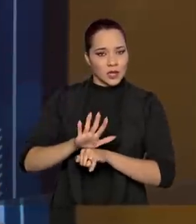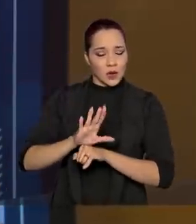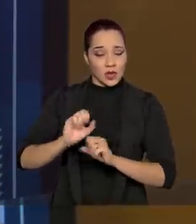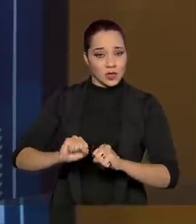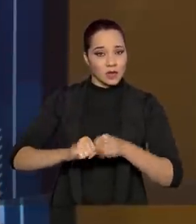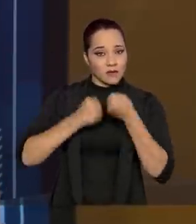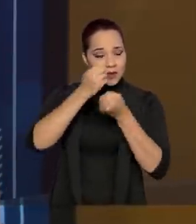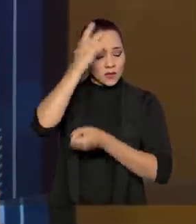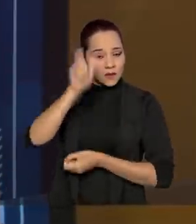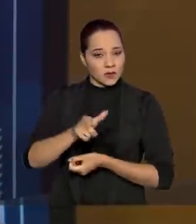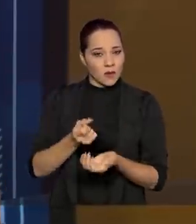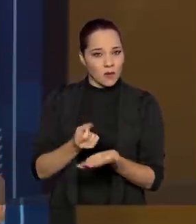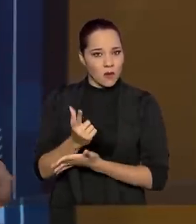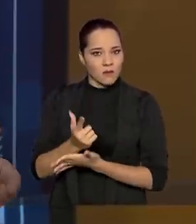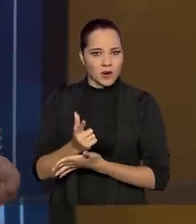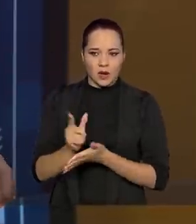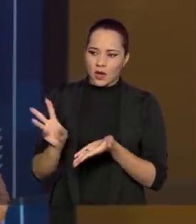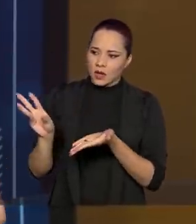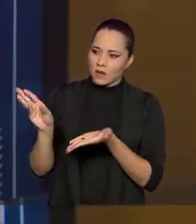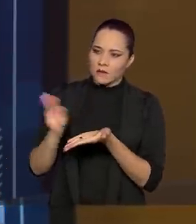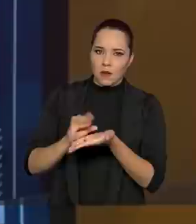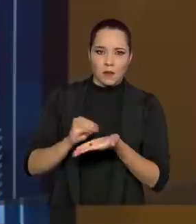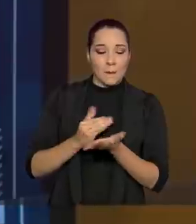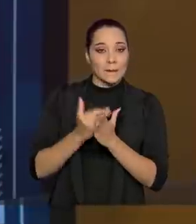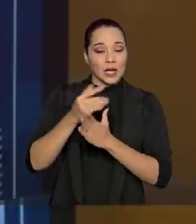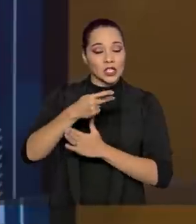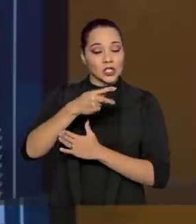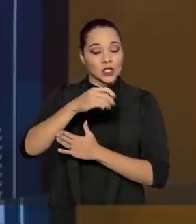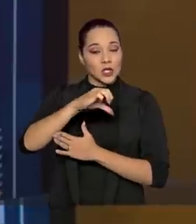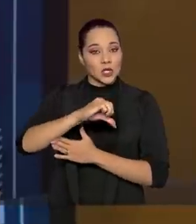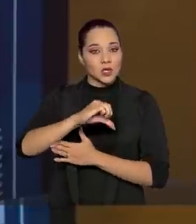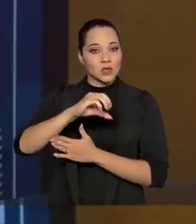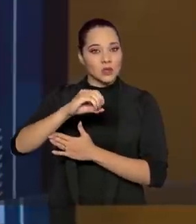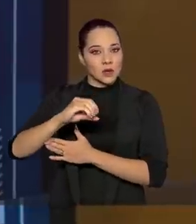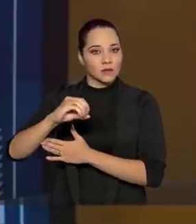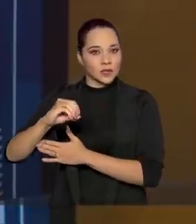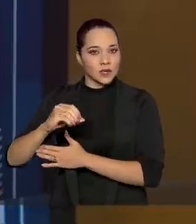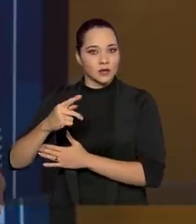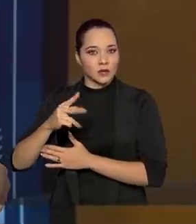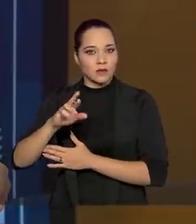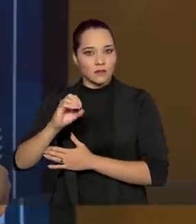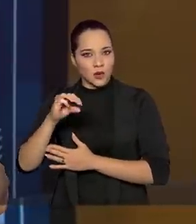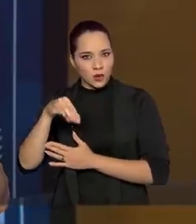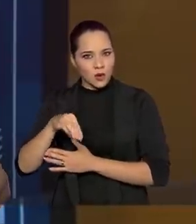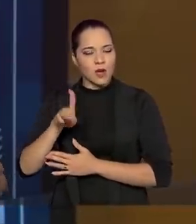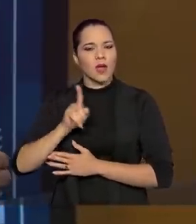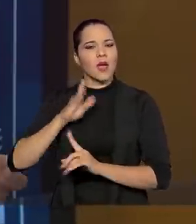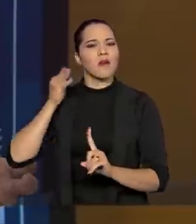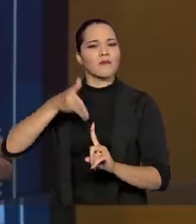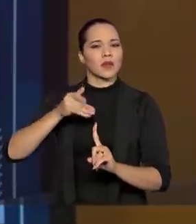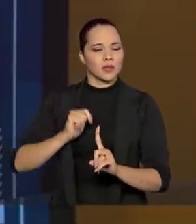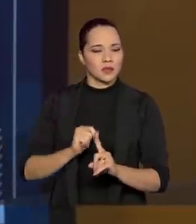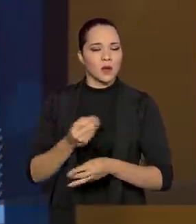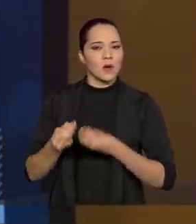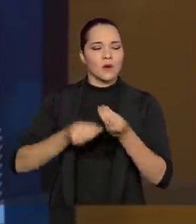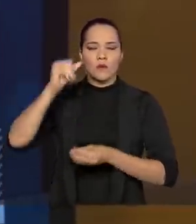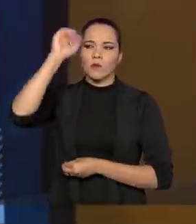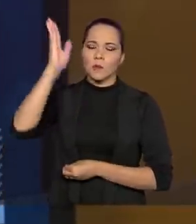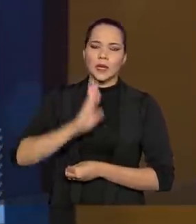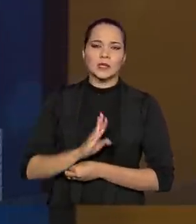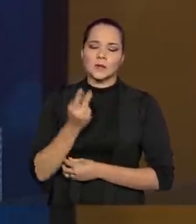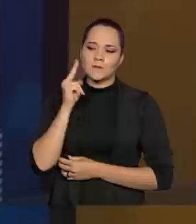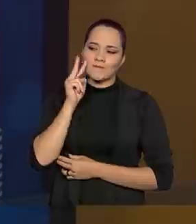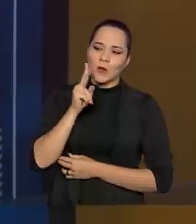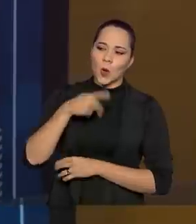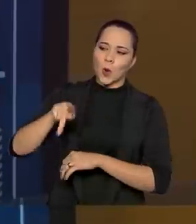reúne mais de 900 PROCONs municipais e estaduais, é uma referência? Como é que o Brasil é visto em